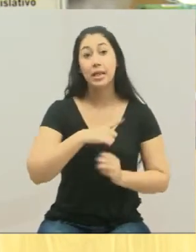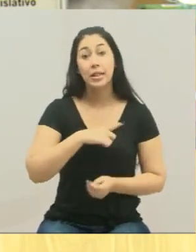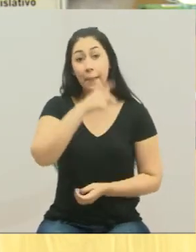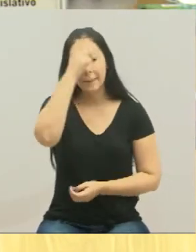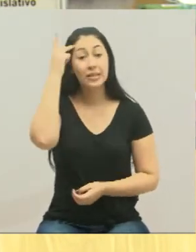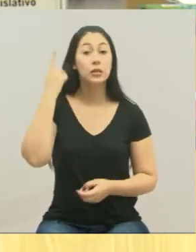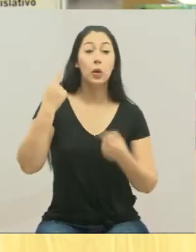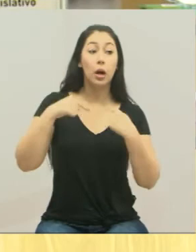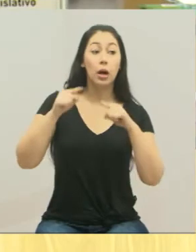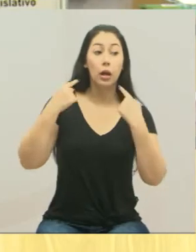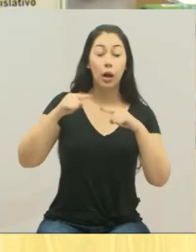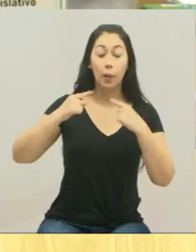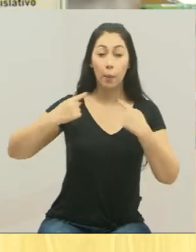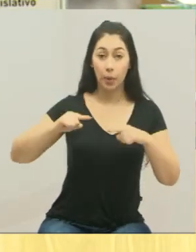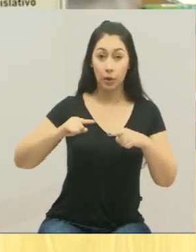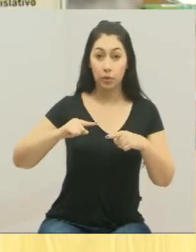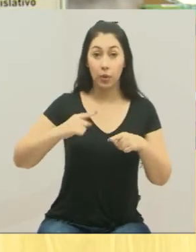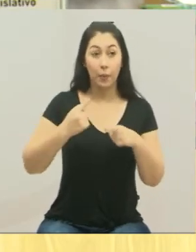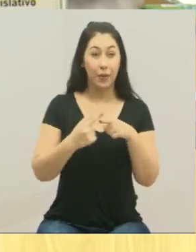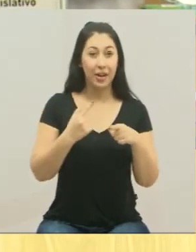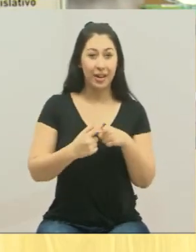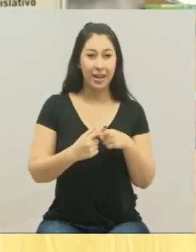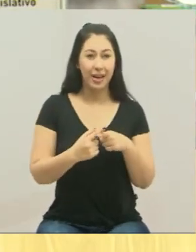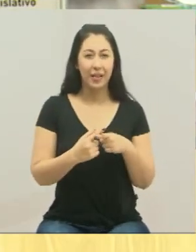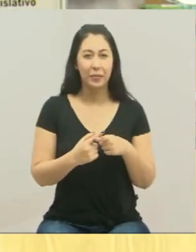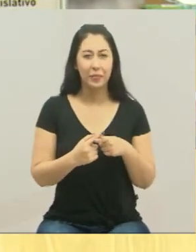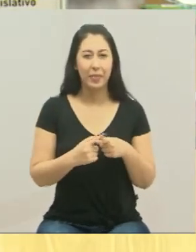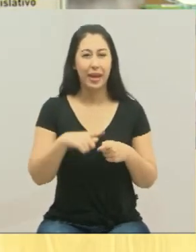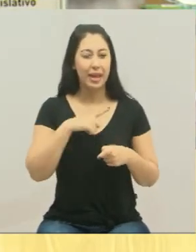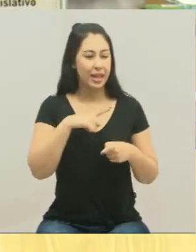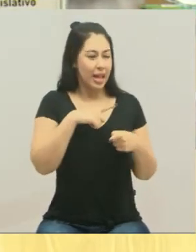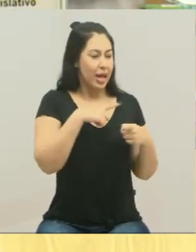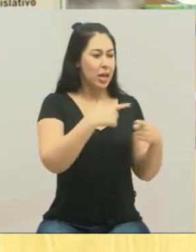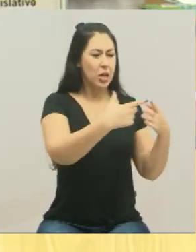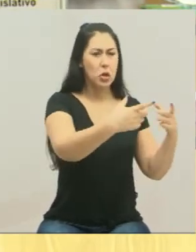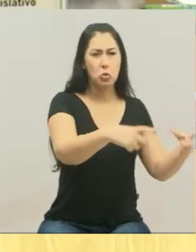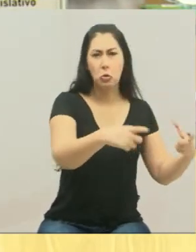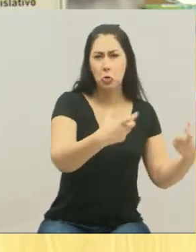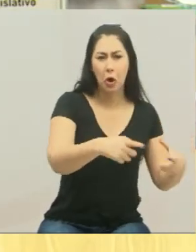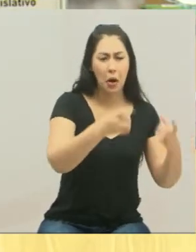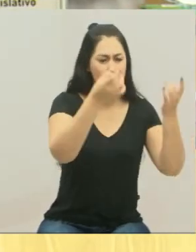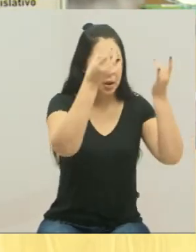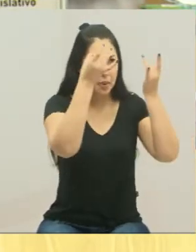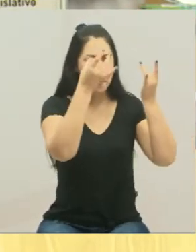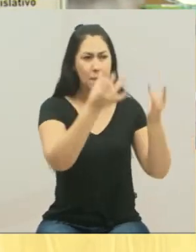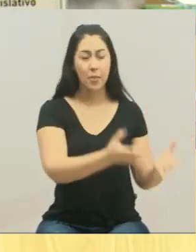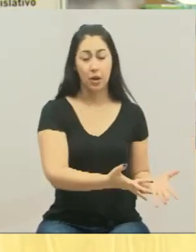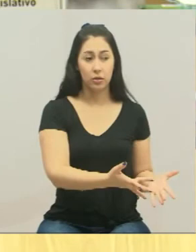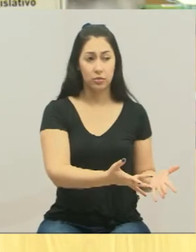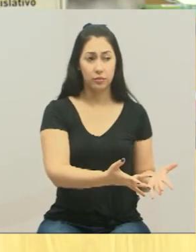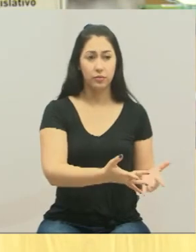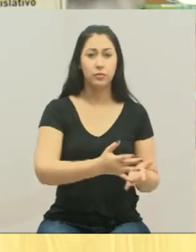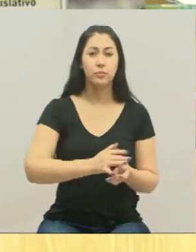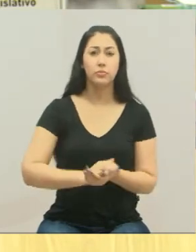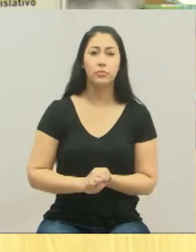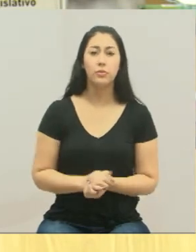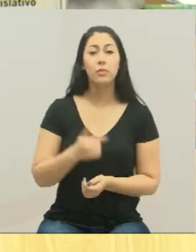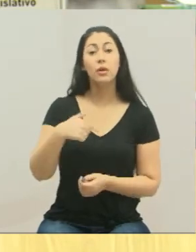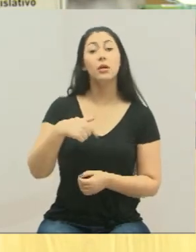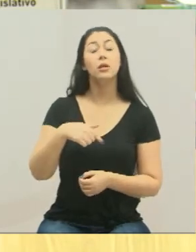cidadãos jacarienses sobre o estado de abandono de terrenos localizados em áreas urbanas de nosso